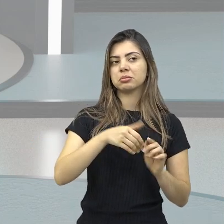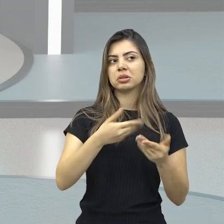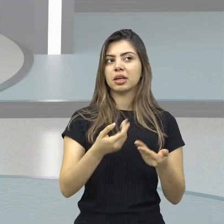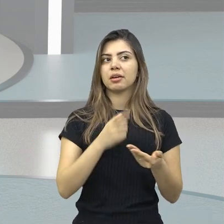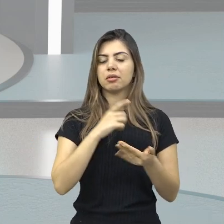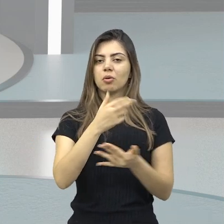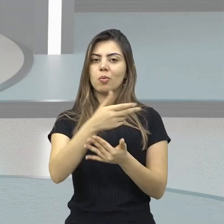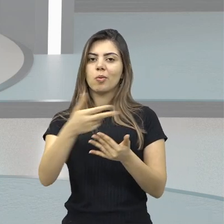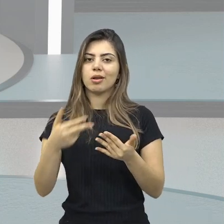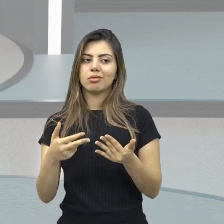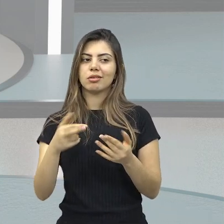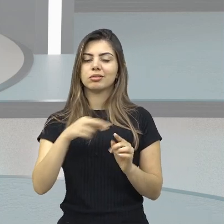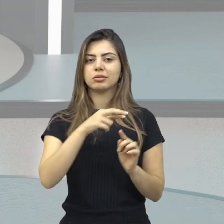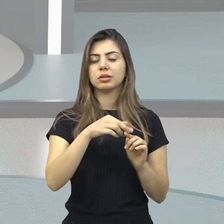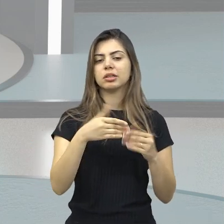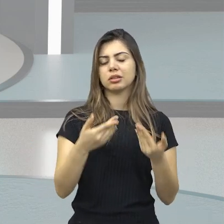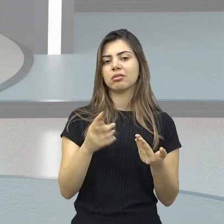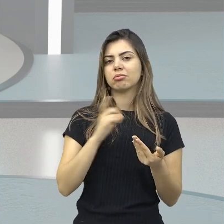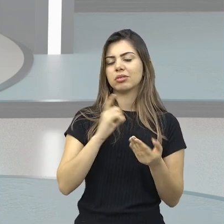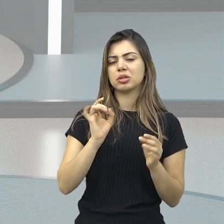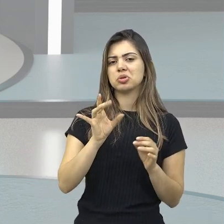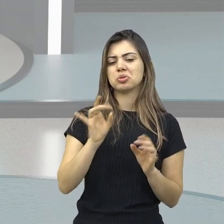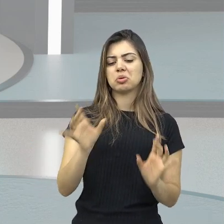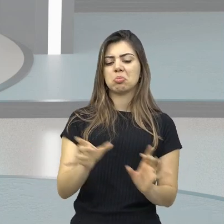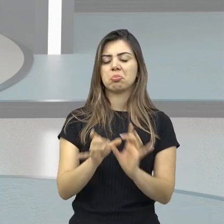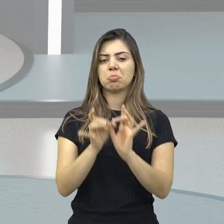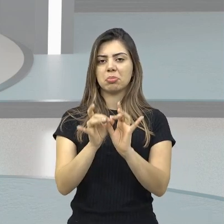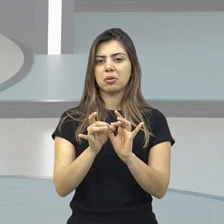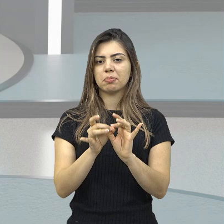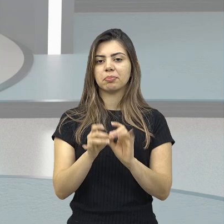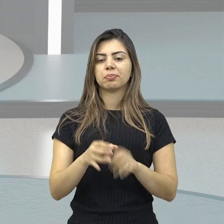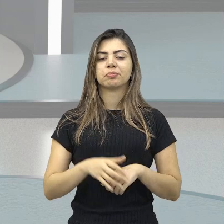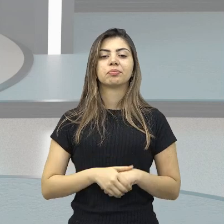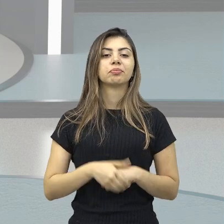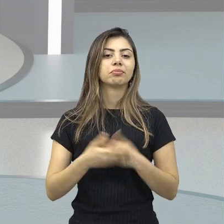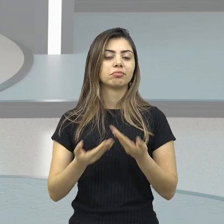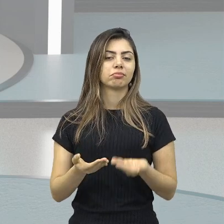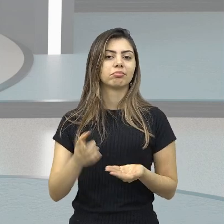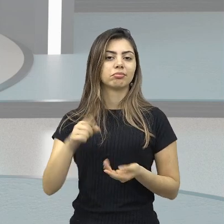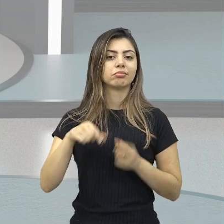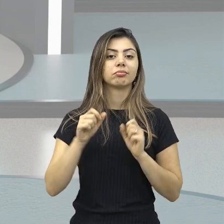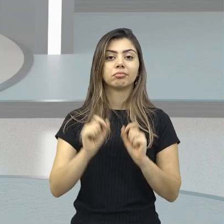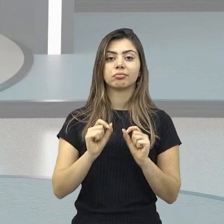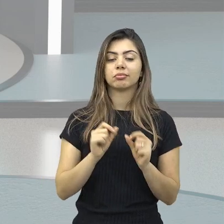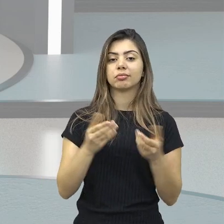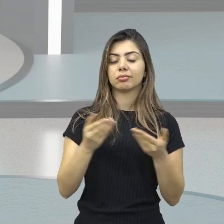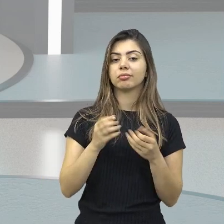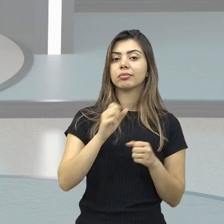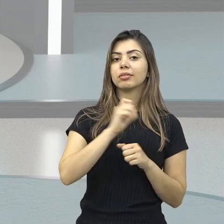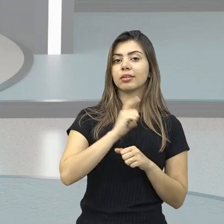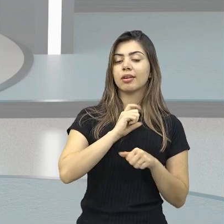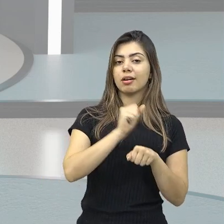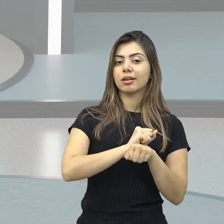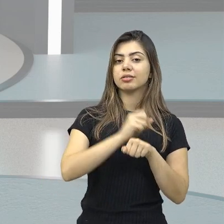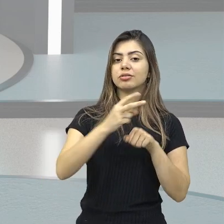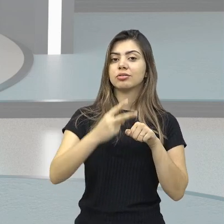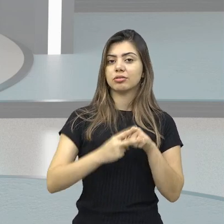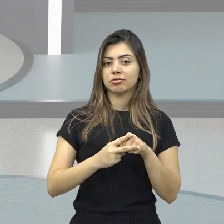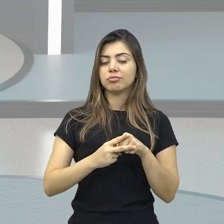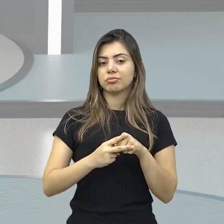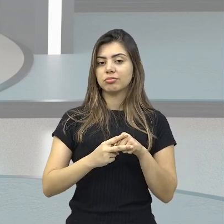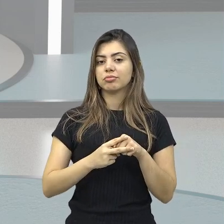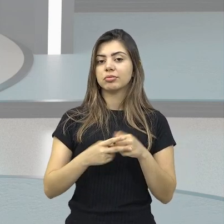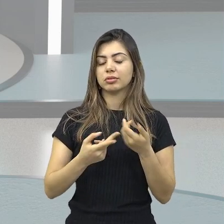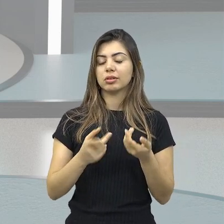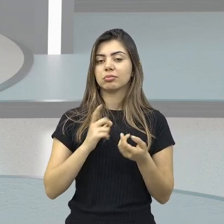atribuída a ele. Ele só faz essa ligação, ele fica no meio, tá certo? Aí nós temos o adjetivo aqui, um predicativo do sujeito, que é uma qualidade atribuída